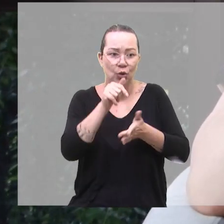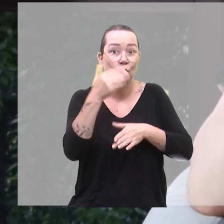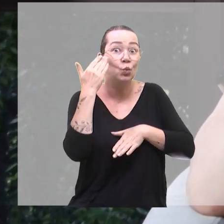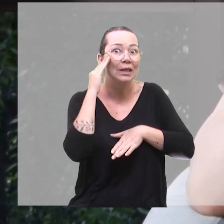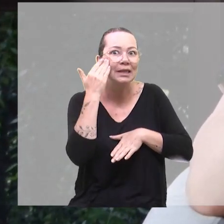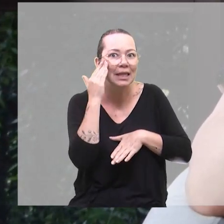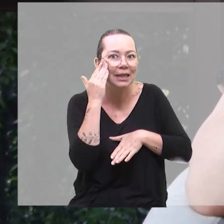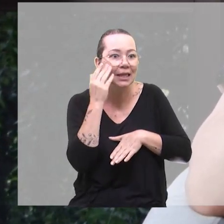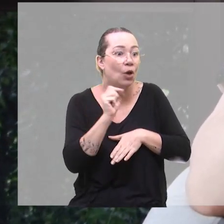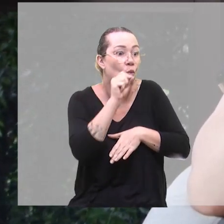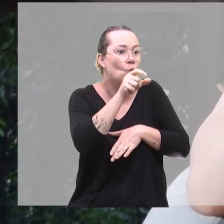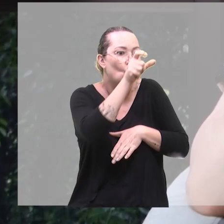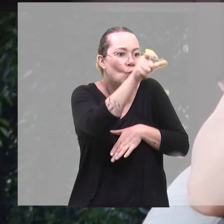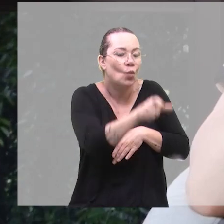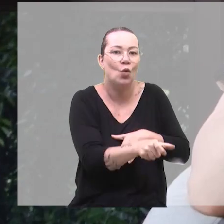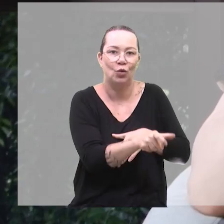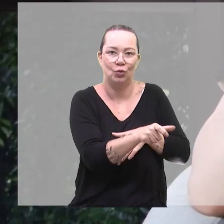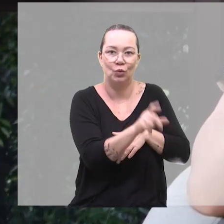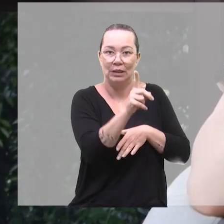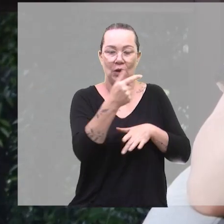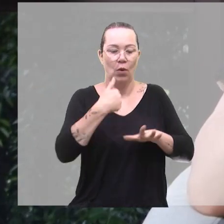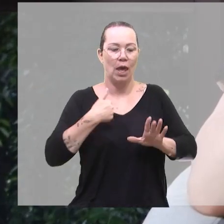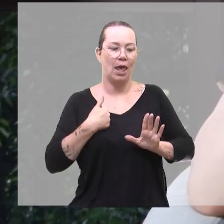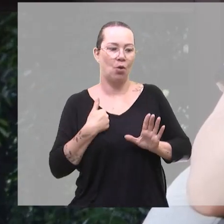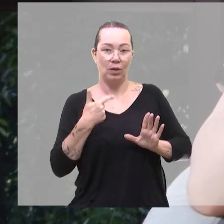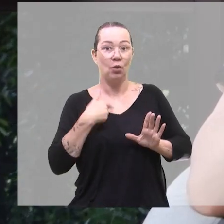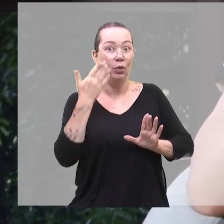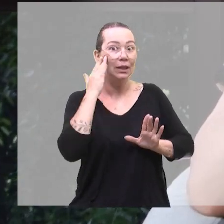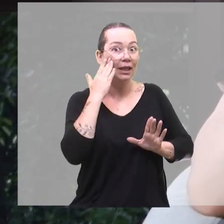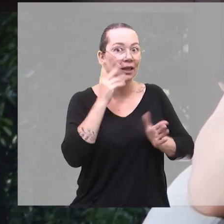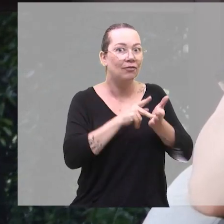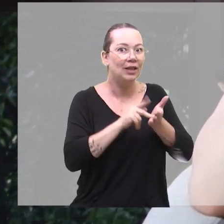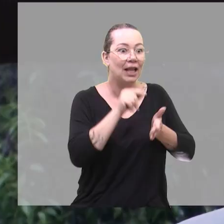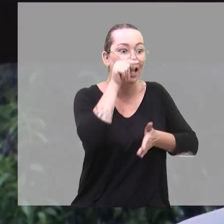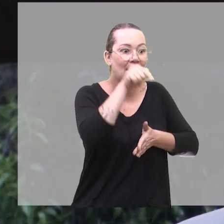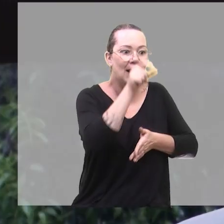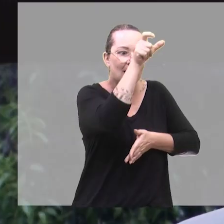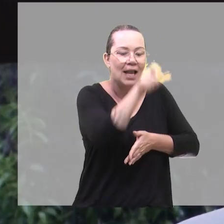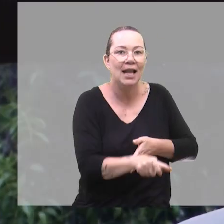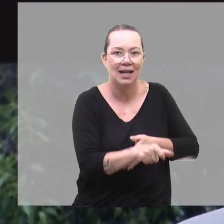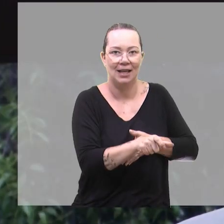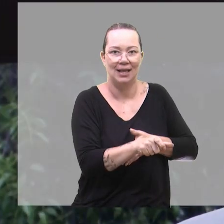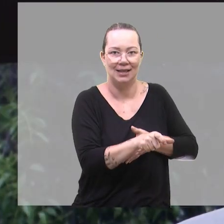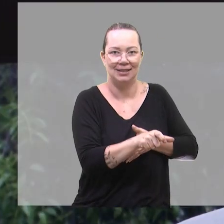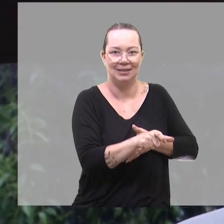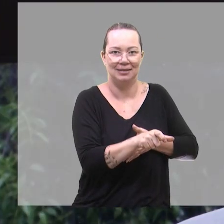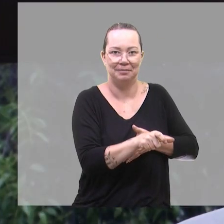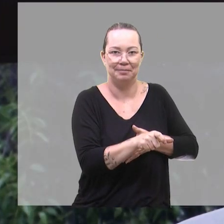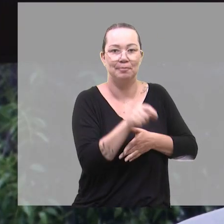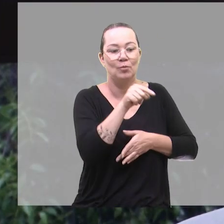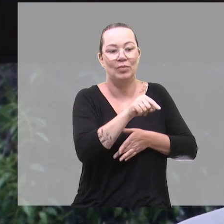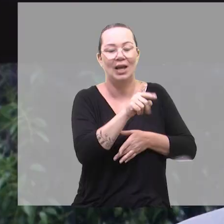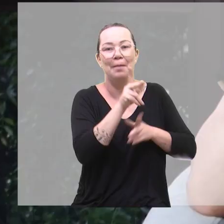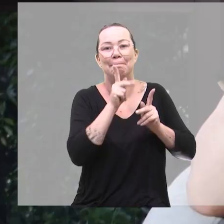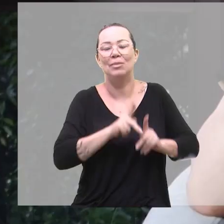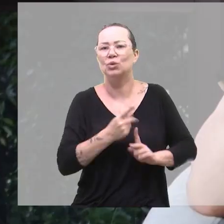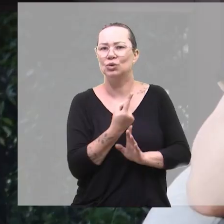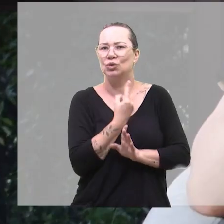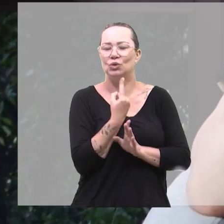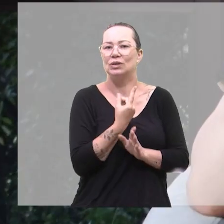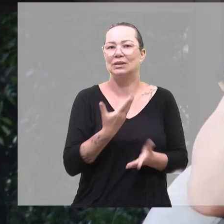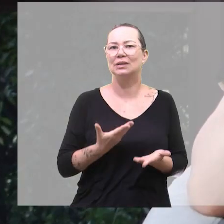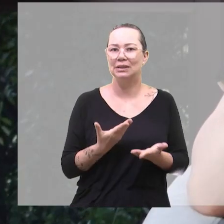realmente se colocar no lugar do outro como se você fosse o outro, não nas tuas condições, né? Então, essa pessoa